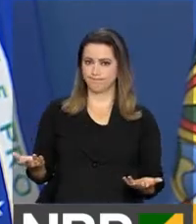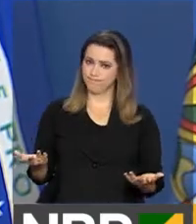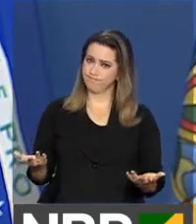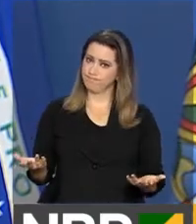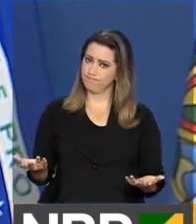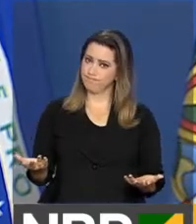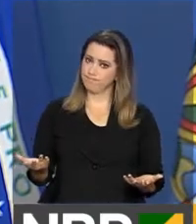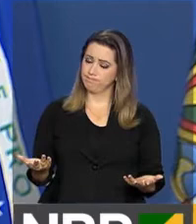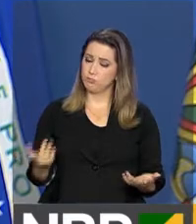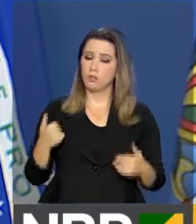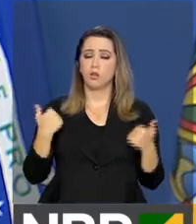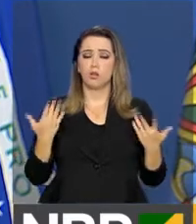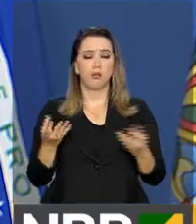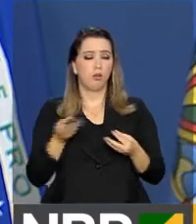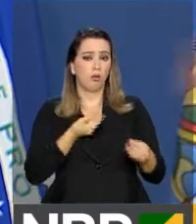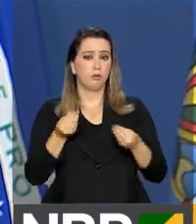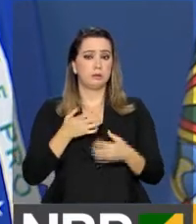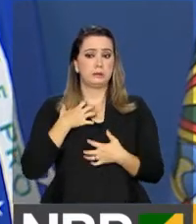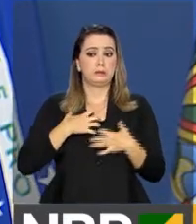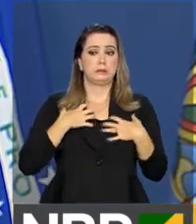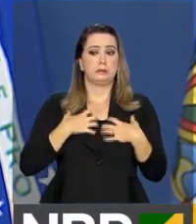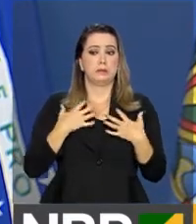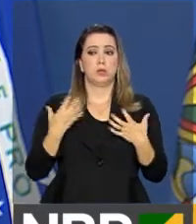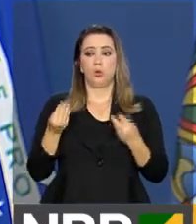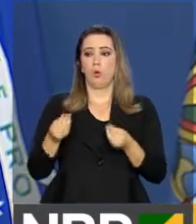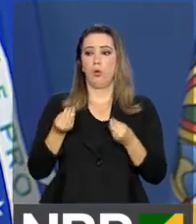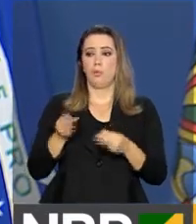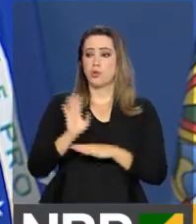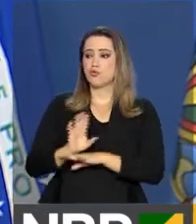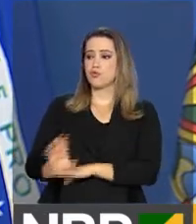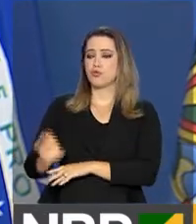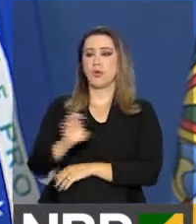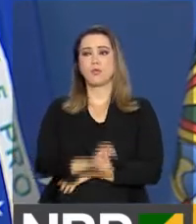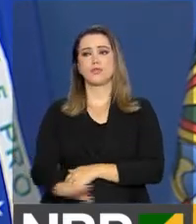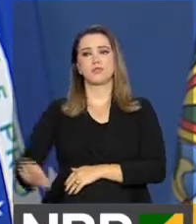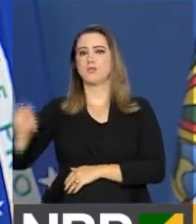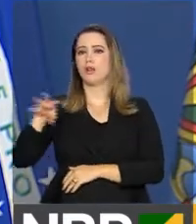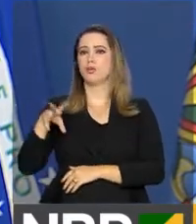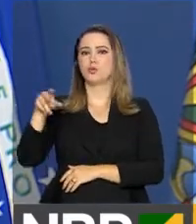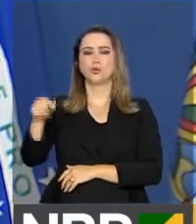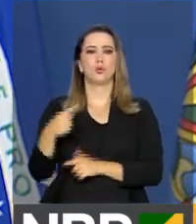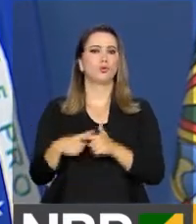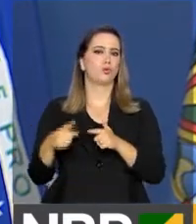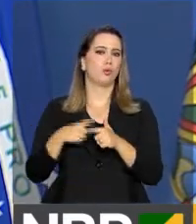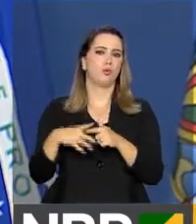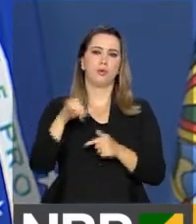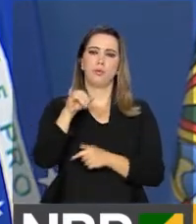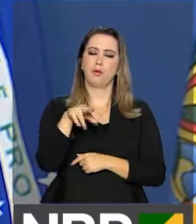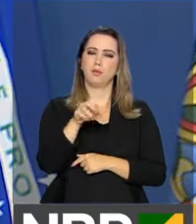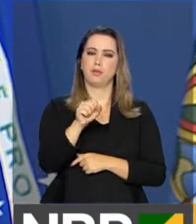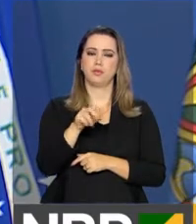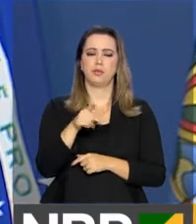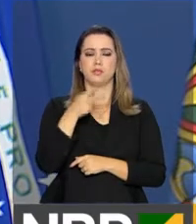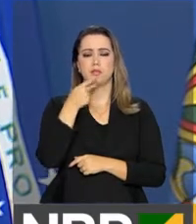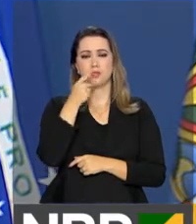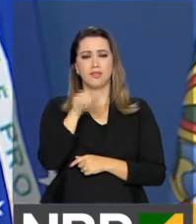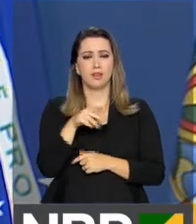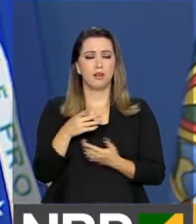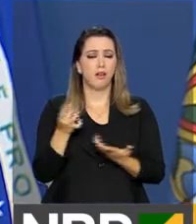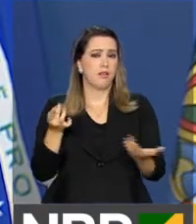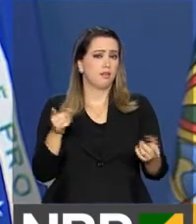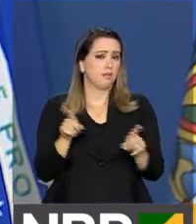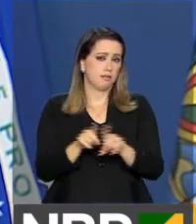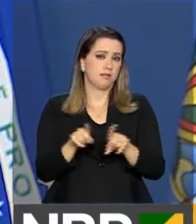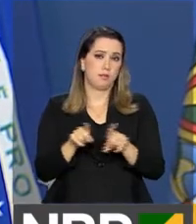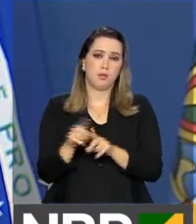nos estados brasileiros é angustiante como de resto não direi novidades se mencionar alguns países do exterior